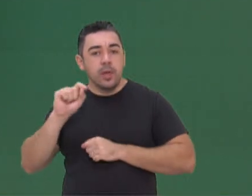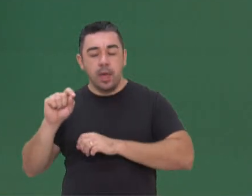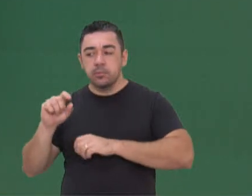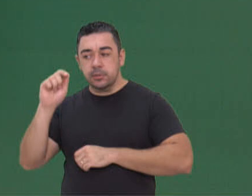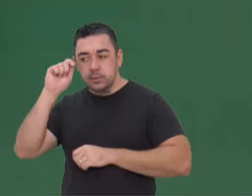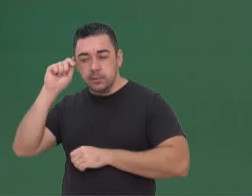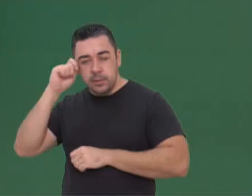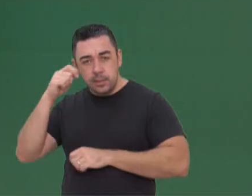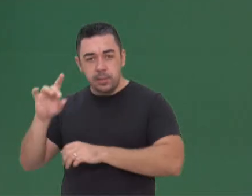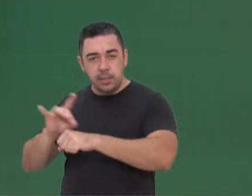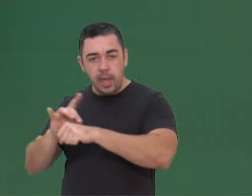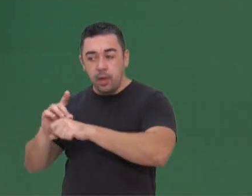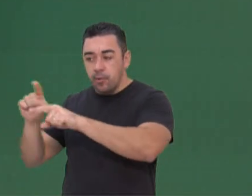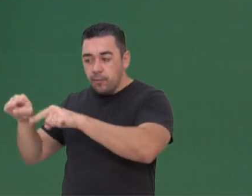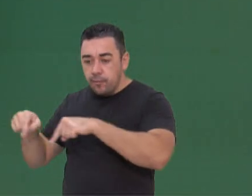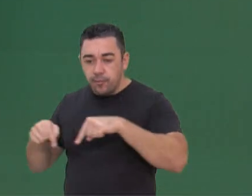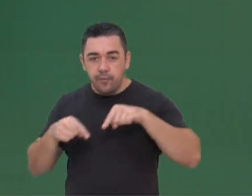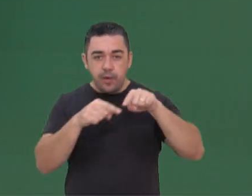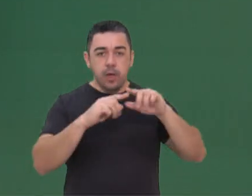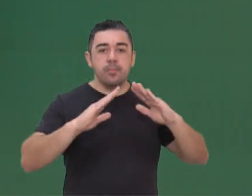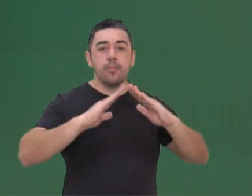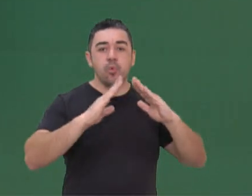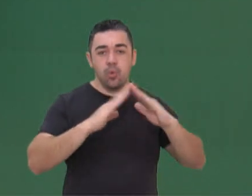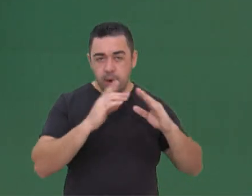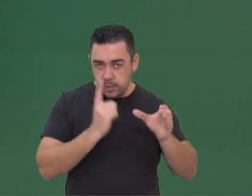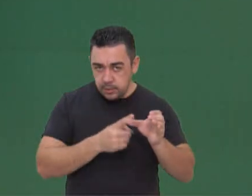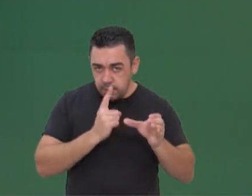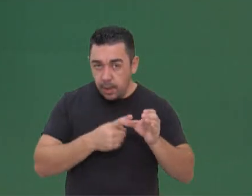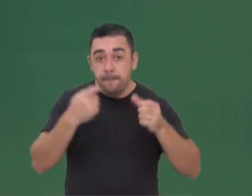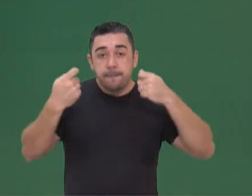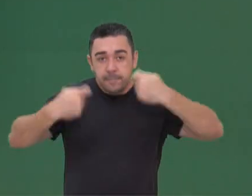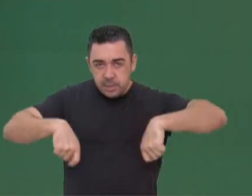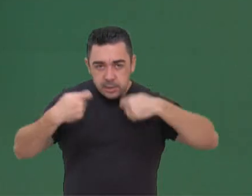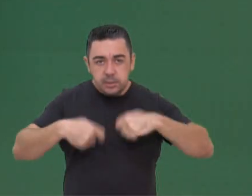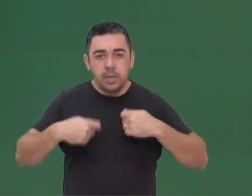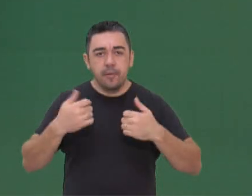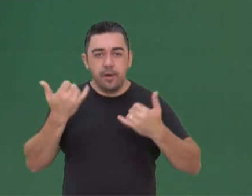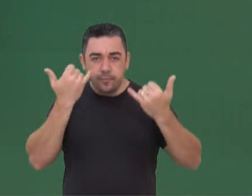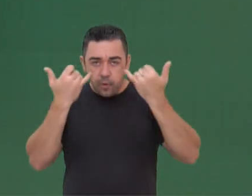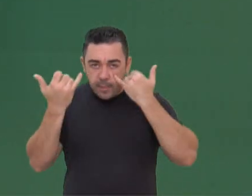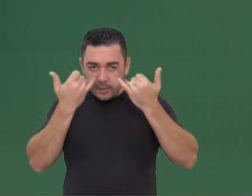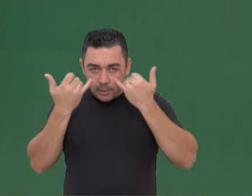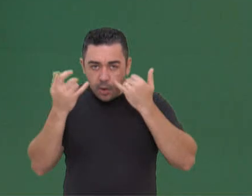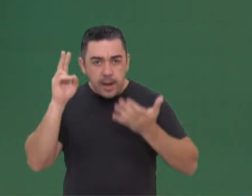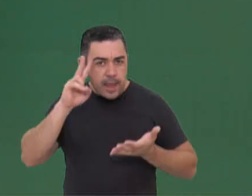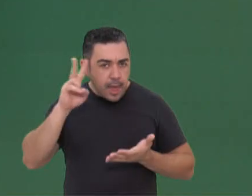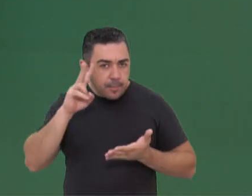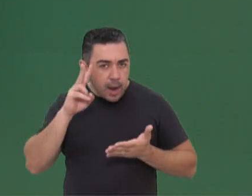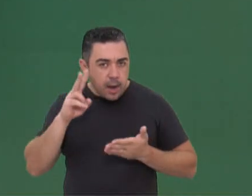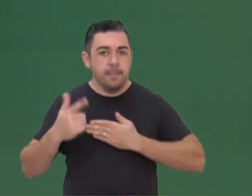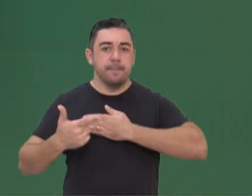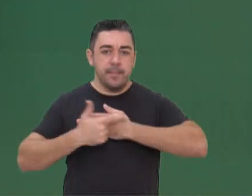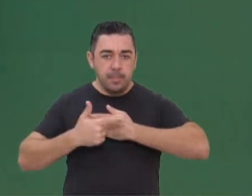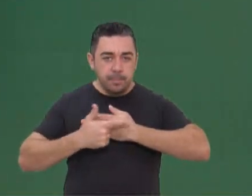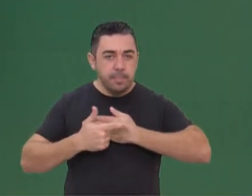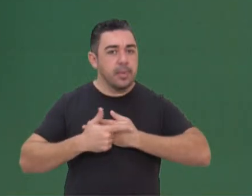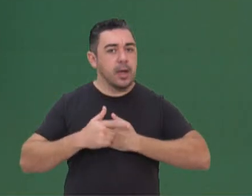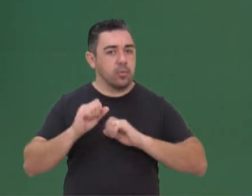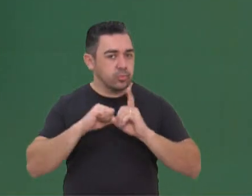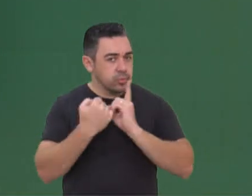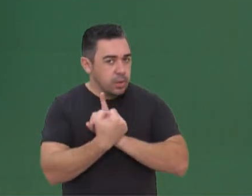cidades. Eles vieram morar nas cidades, precisavam de informação. Lembra do papel social da imprensa